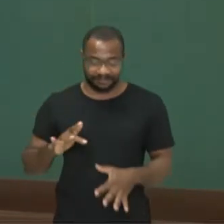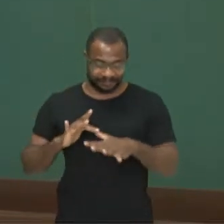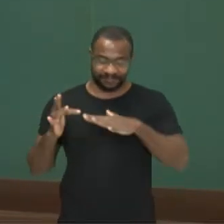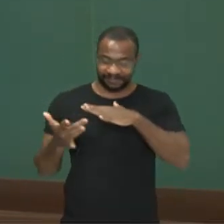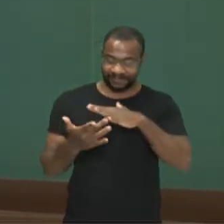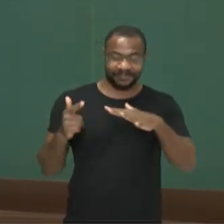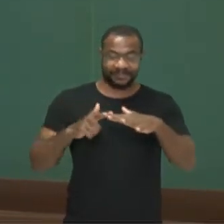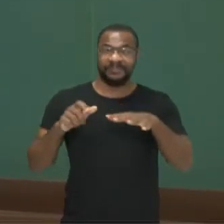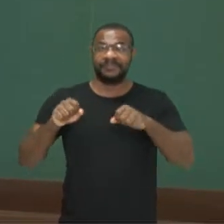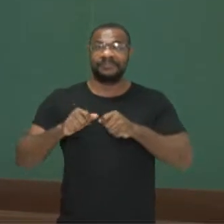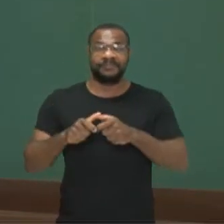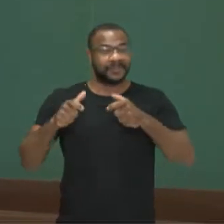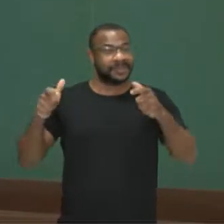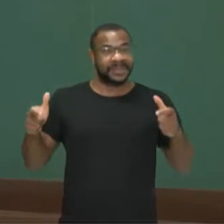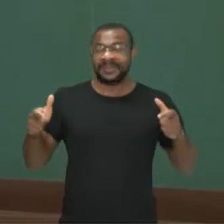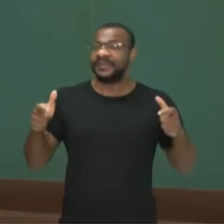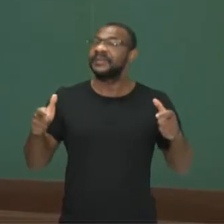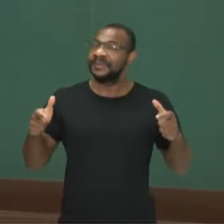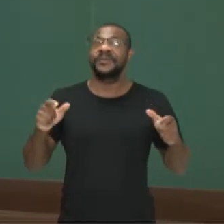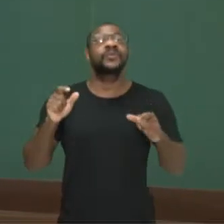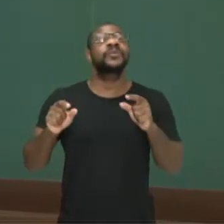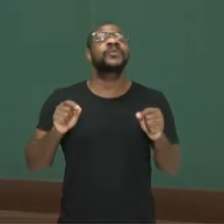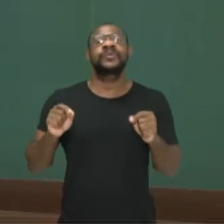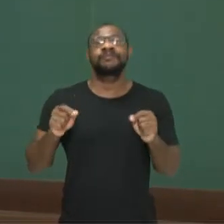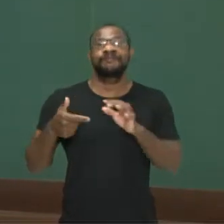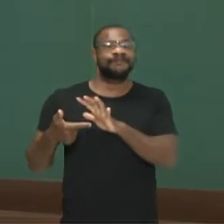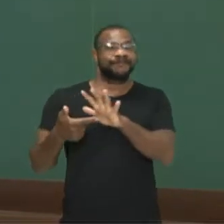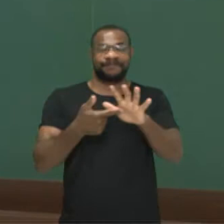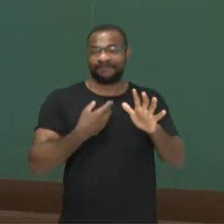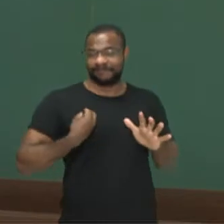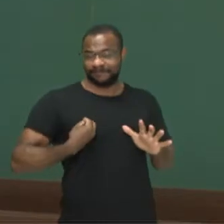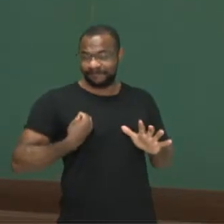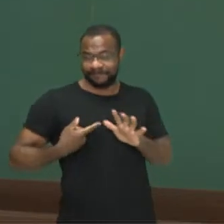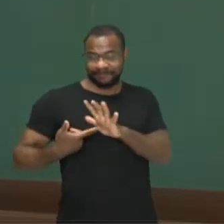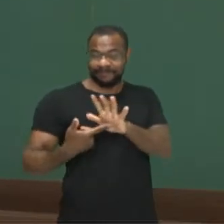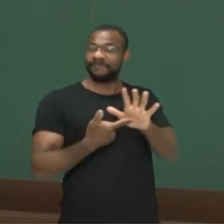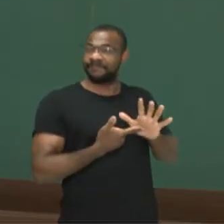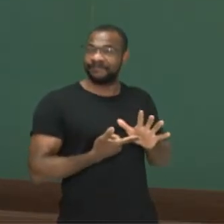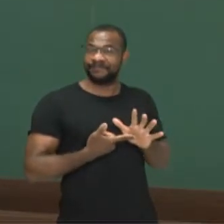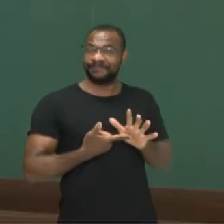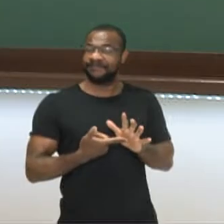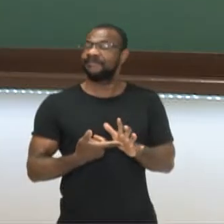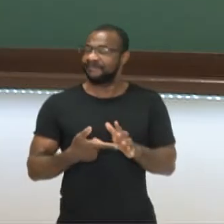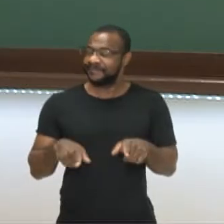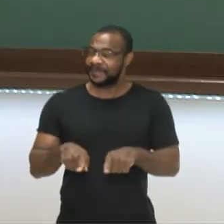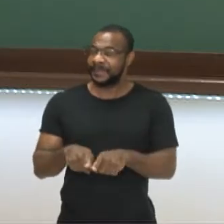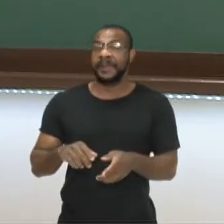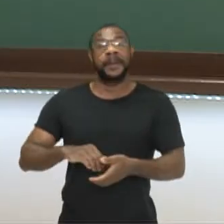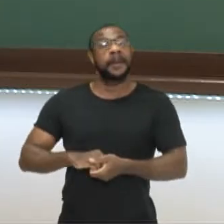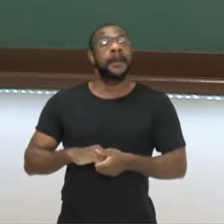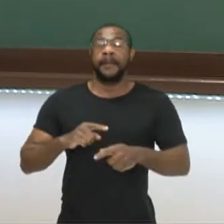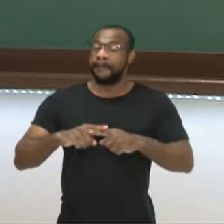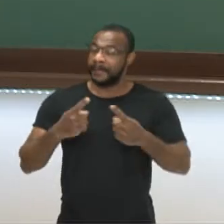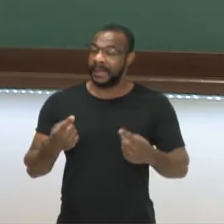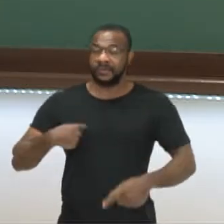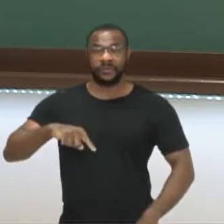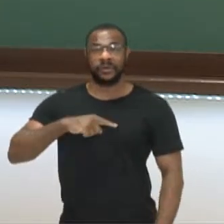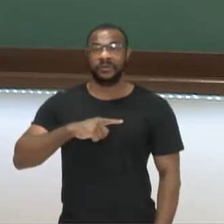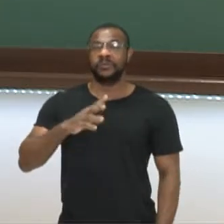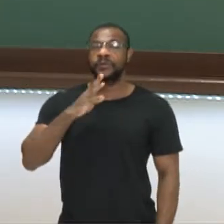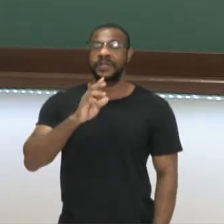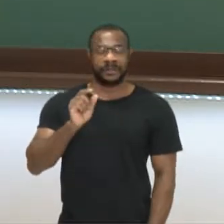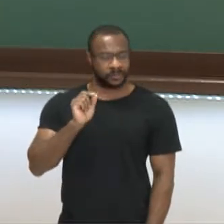sociais ampliaram esse nosso campo de exposição de nós mesmos. Só que nós nos